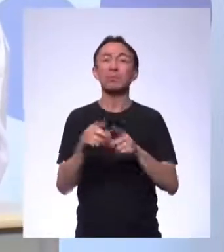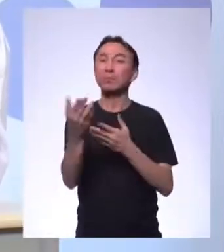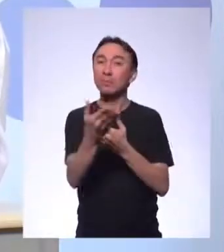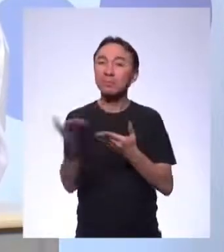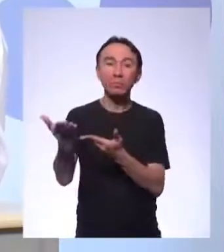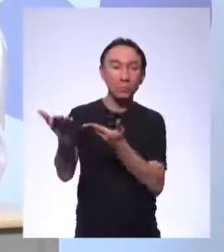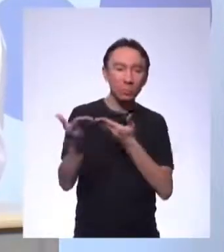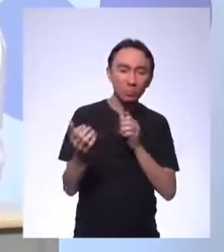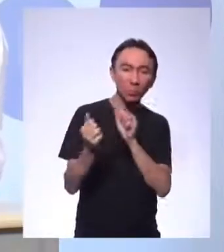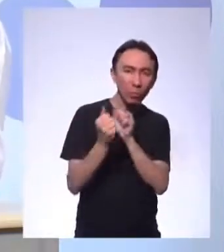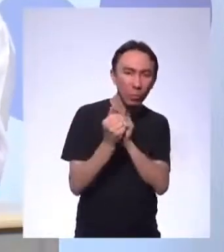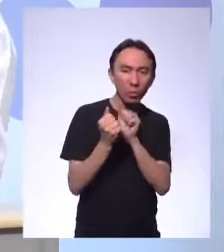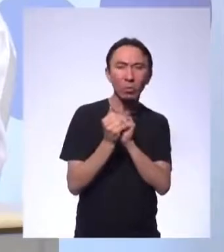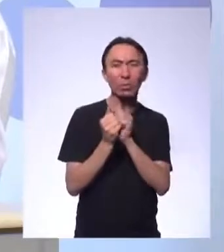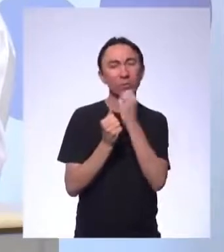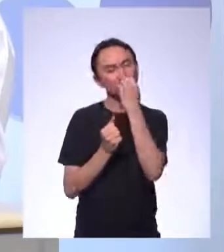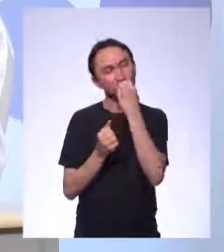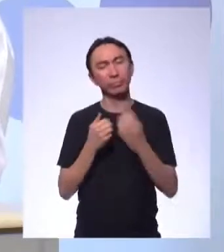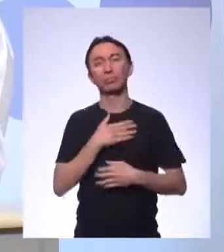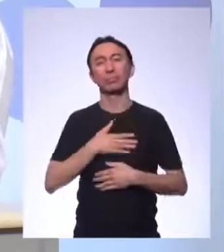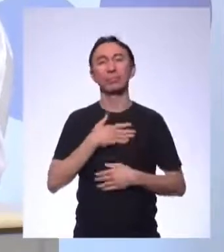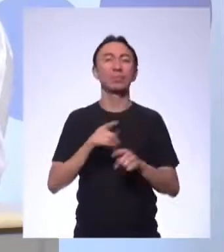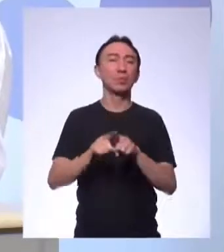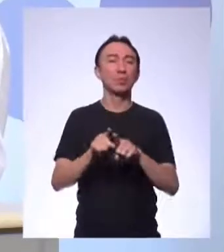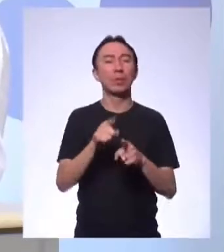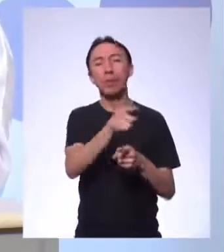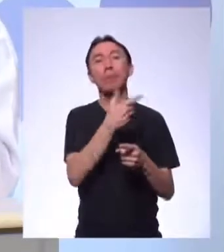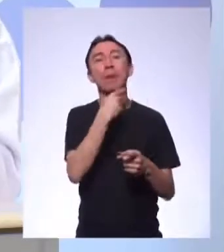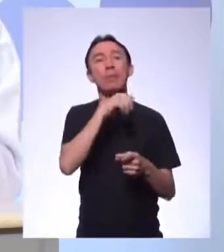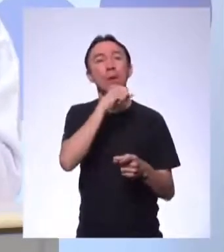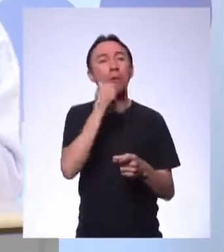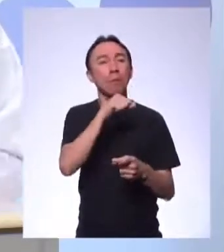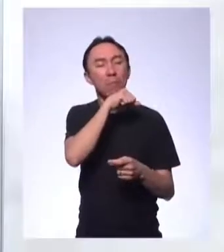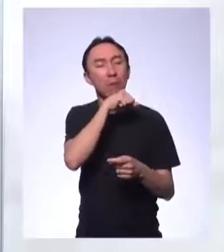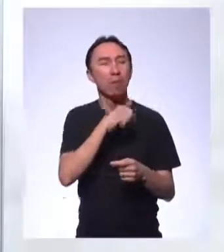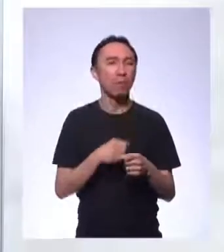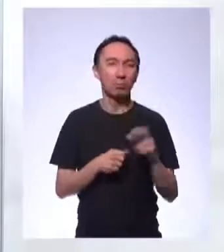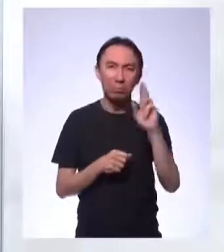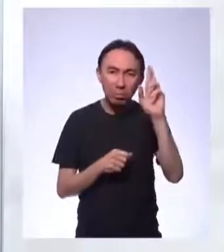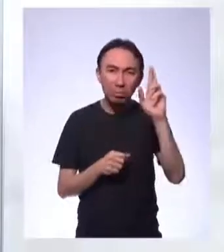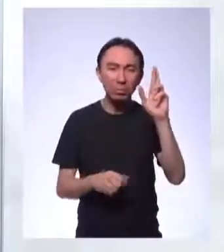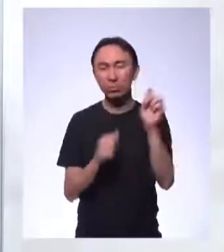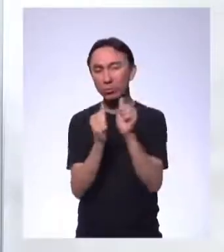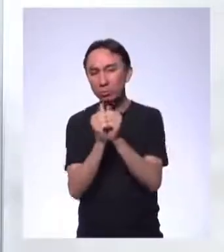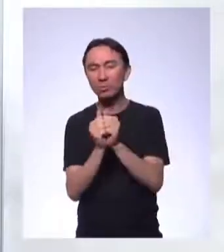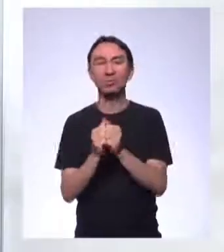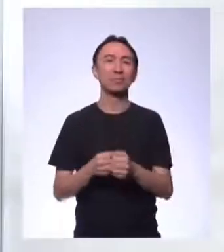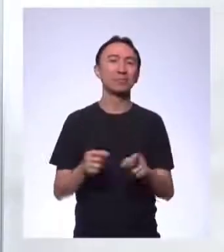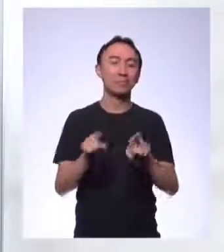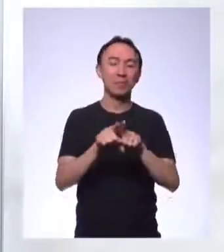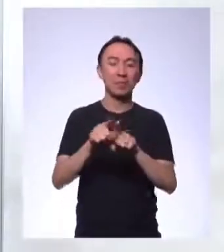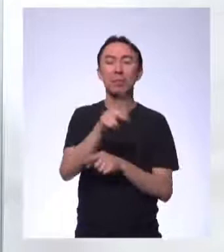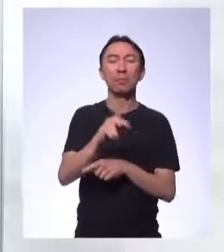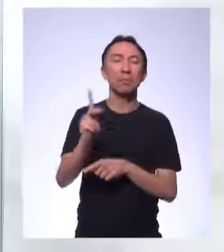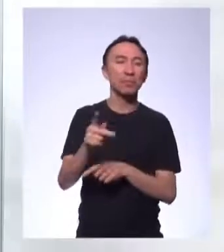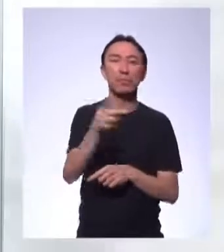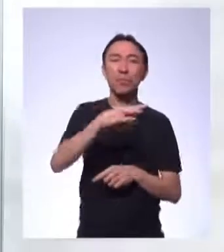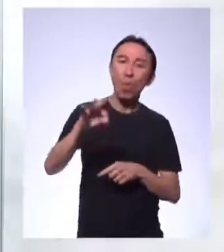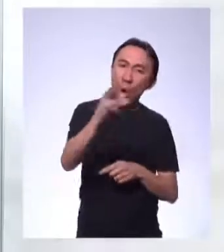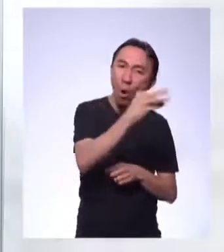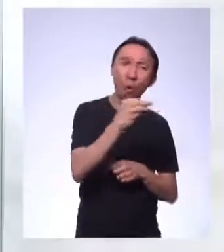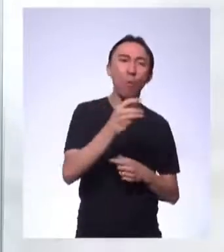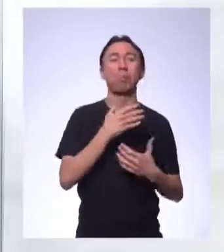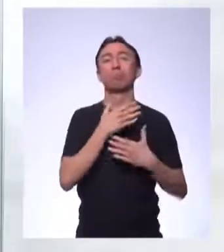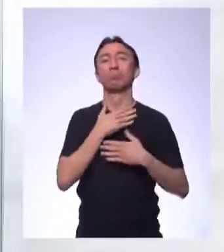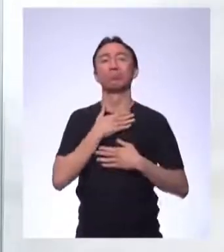estar acompanhando e também nossos queridos colegas professores. É isso aí, como bem disse o professor Ed Joel, a gente vai dar uma sequência